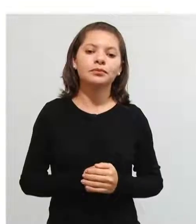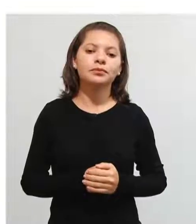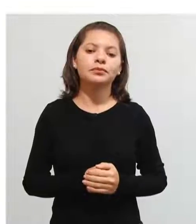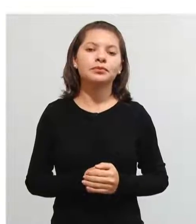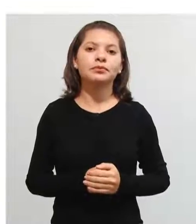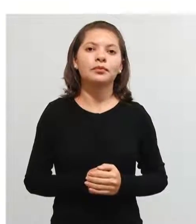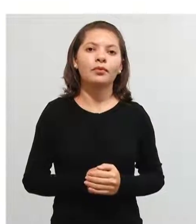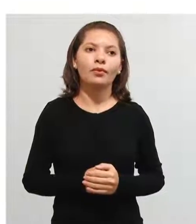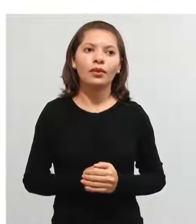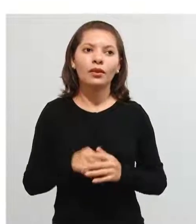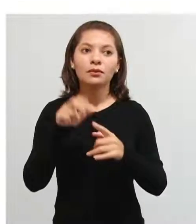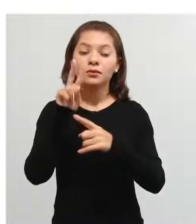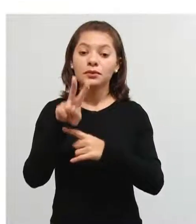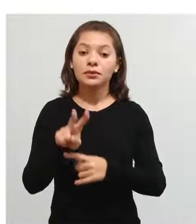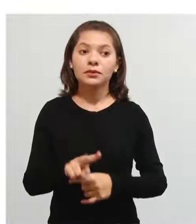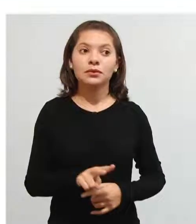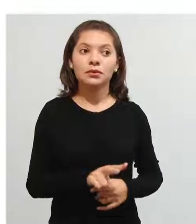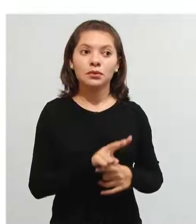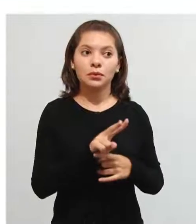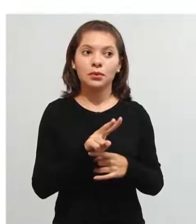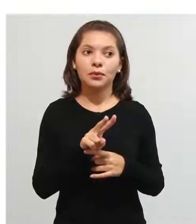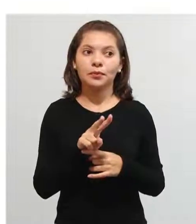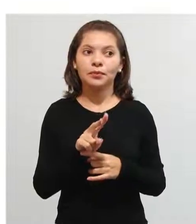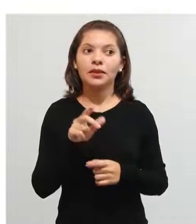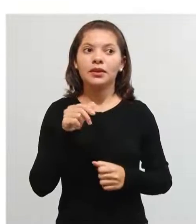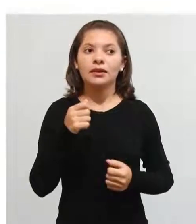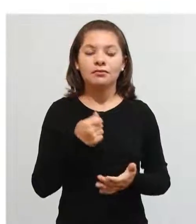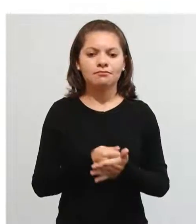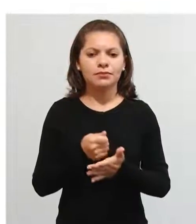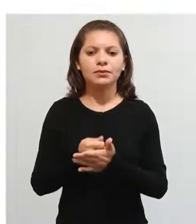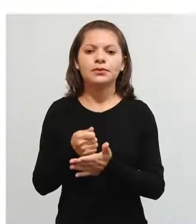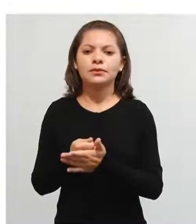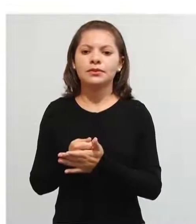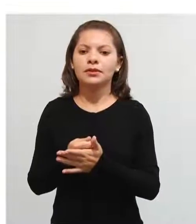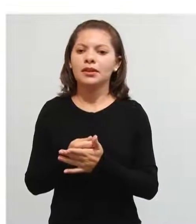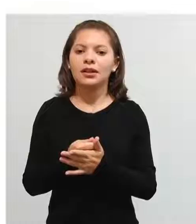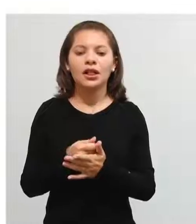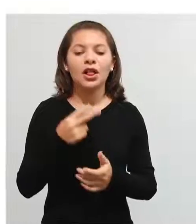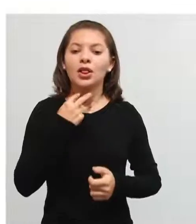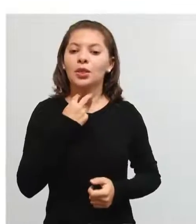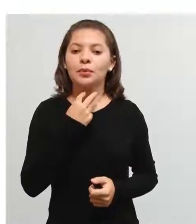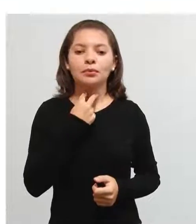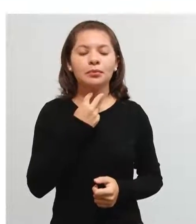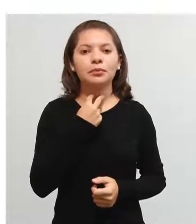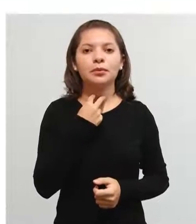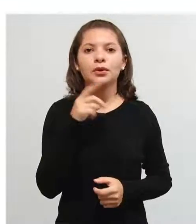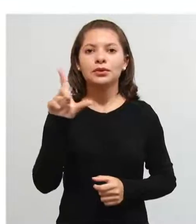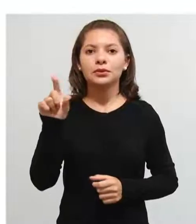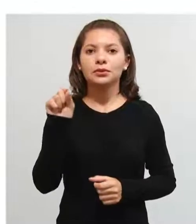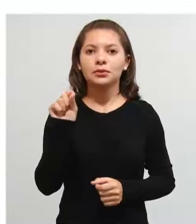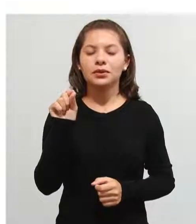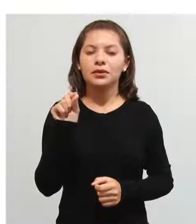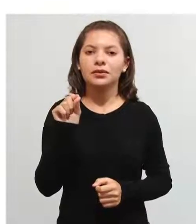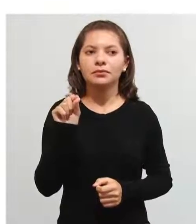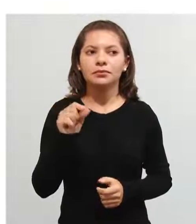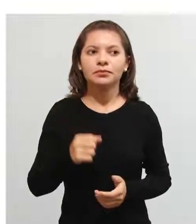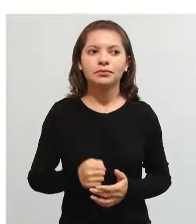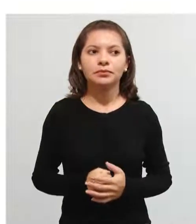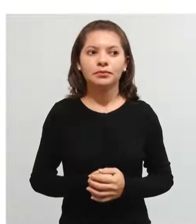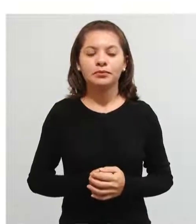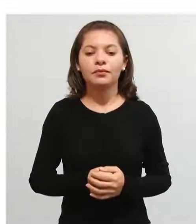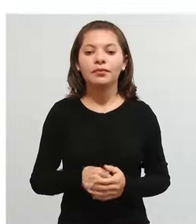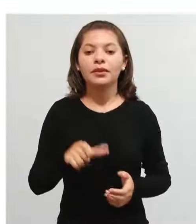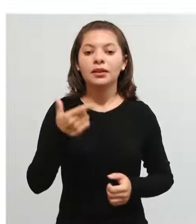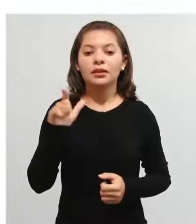o agente tiver que fazer o lançamento, ele tem que fazer, ele não vai poder escolher não fazer um lançamento, por exemplo, tá? Então, ele não